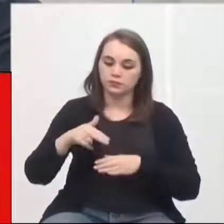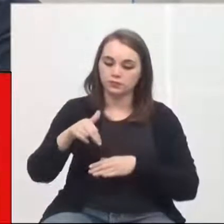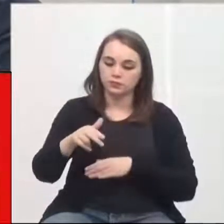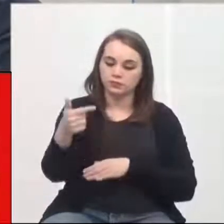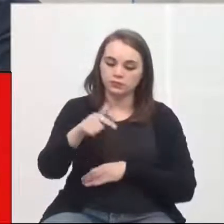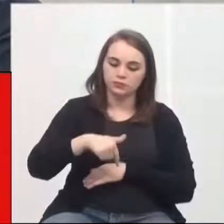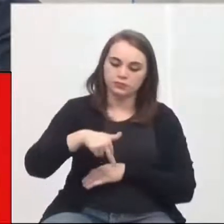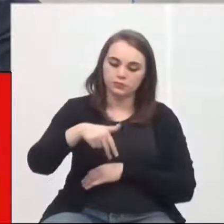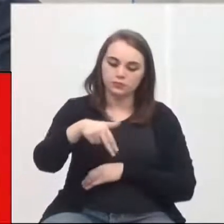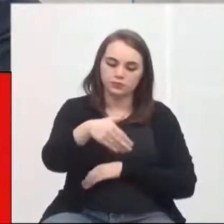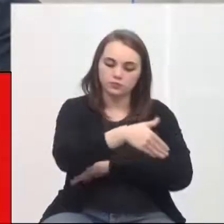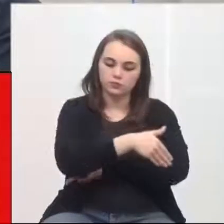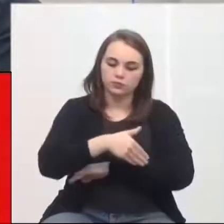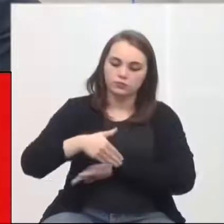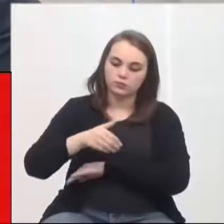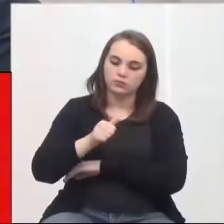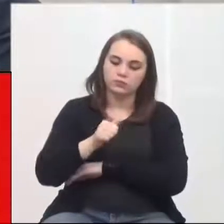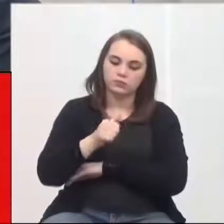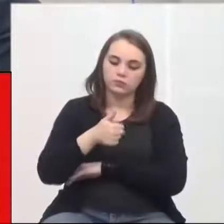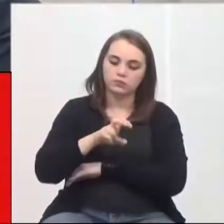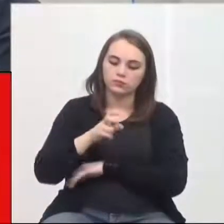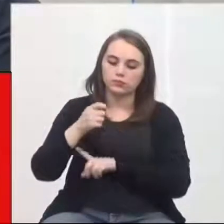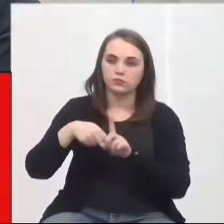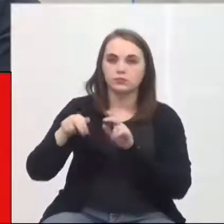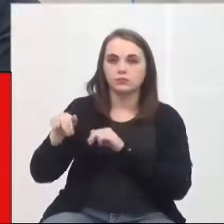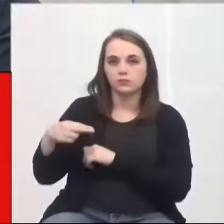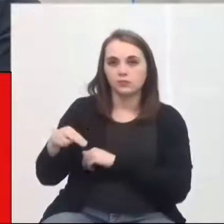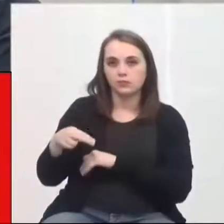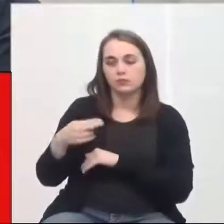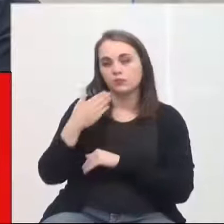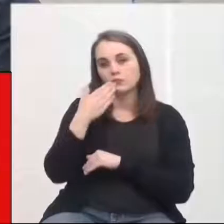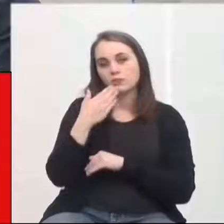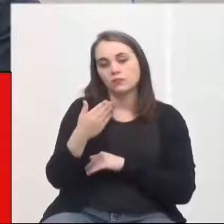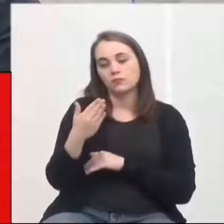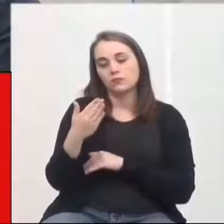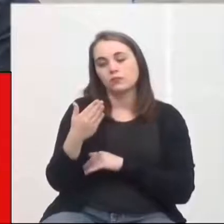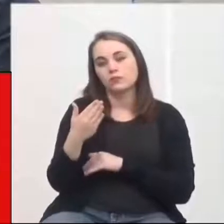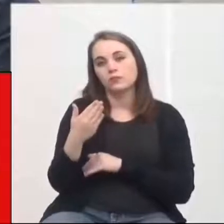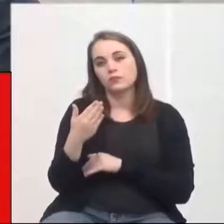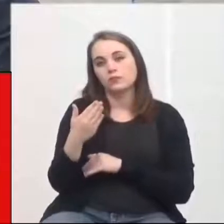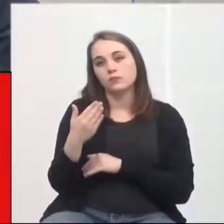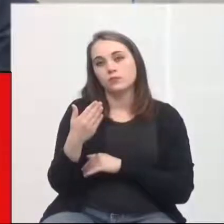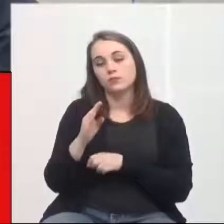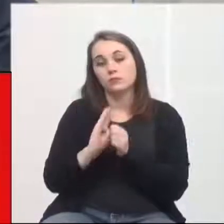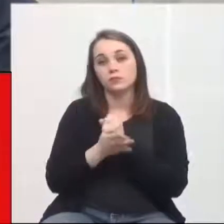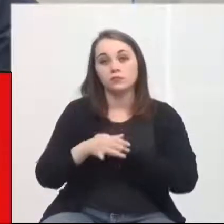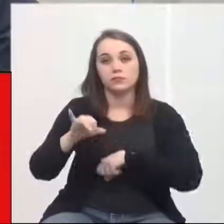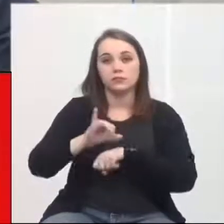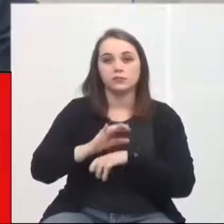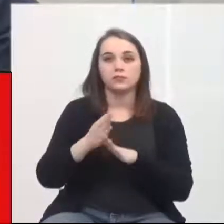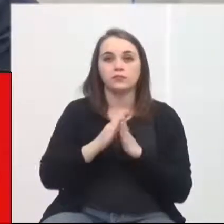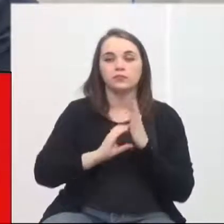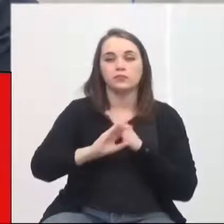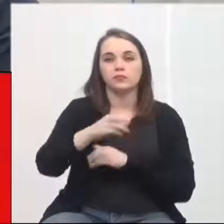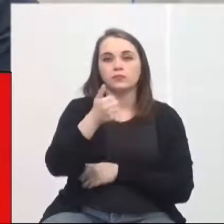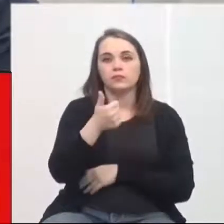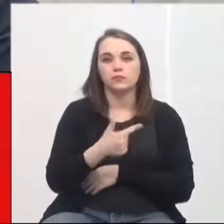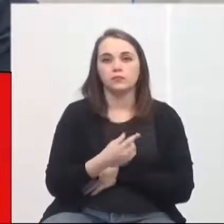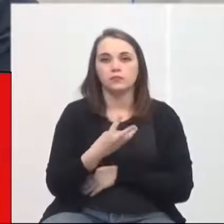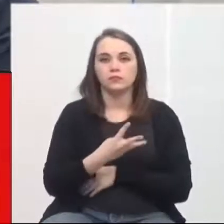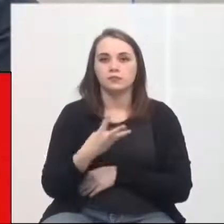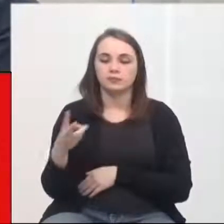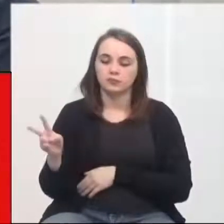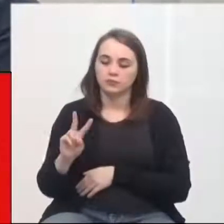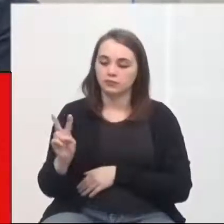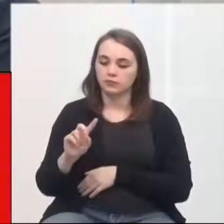de pedestres localizada na rua 15 de novembro de fronte à Clínica Miliane Rossafa Centro. Indicação 1233-2021,